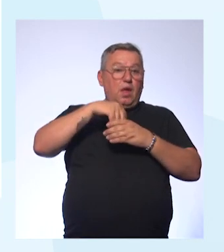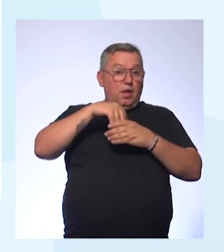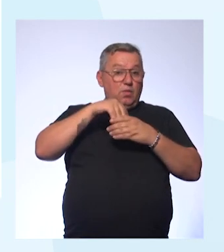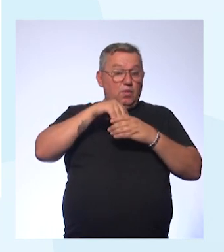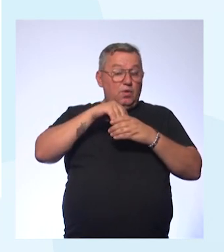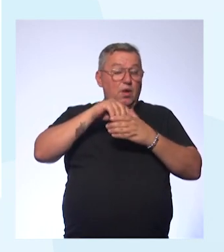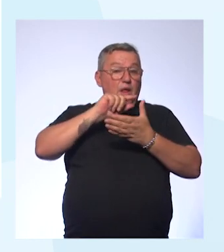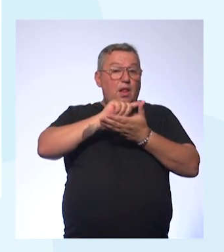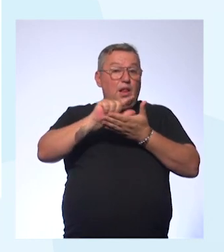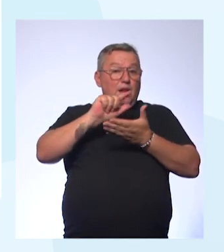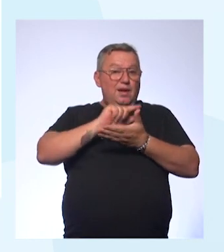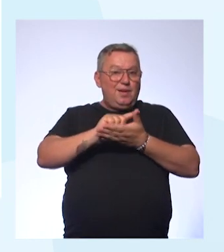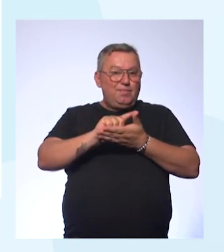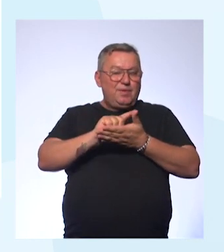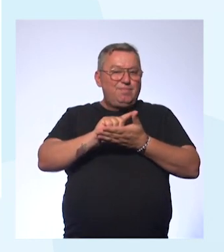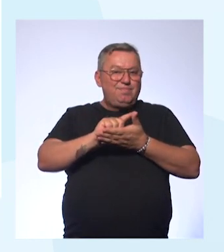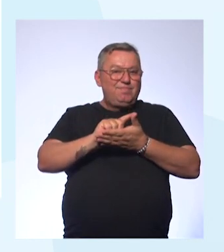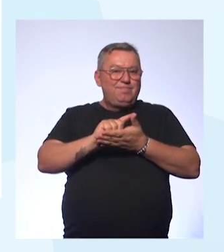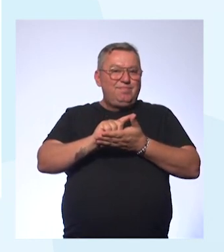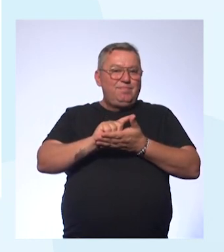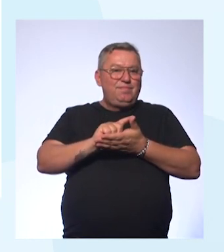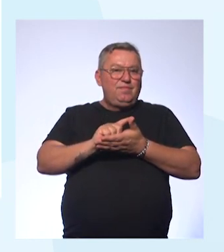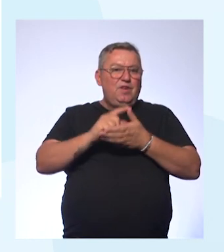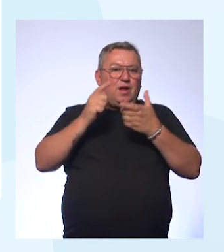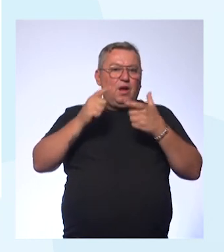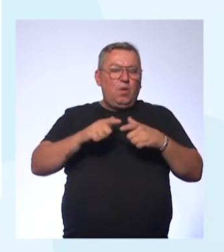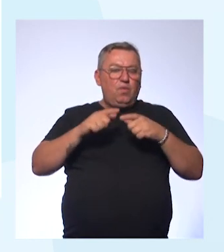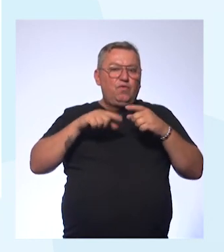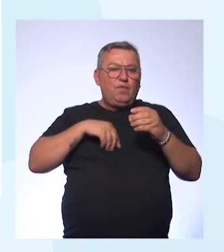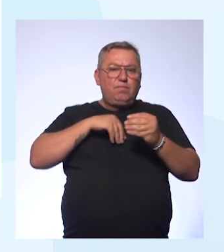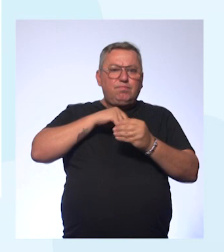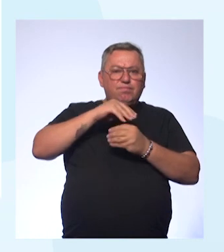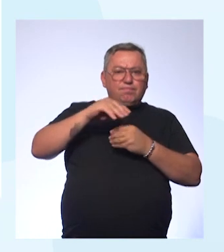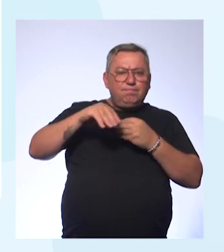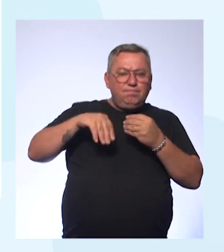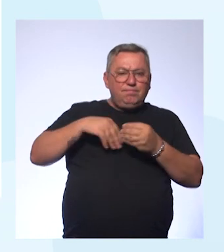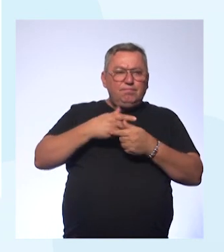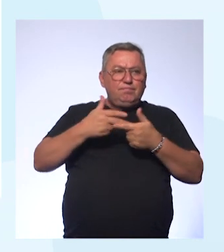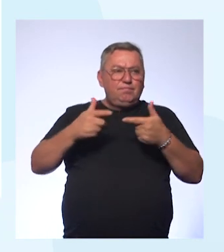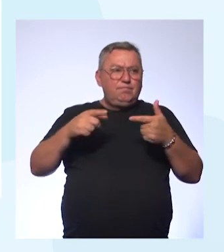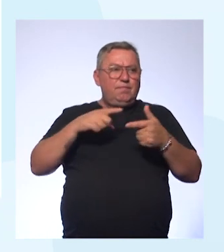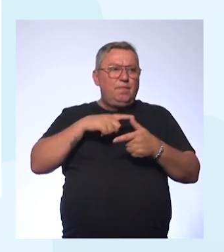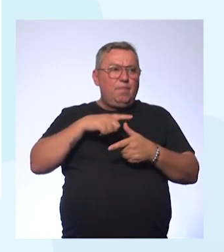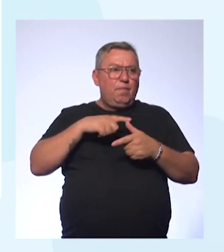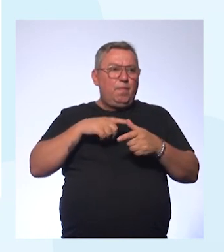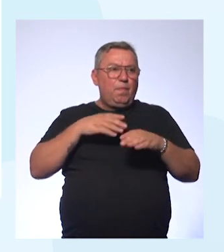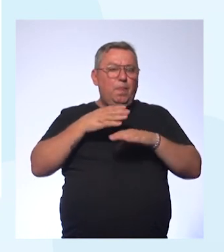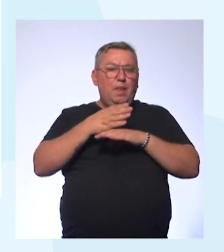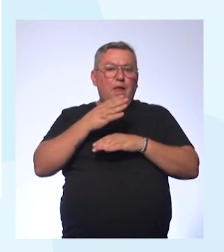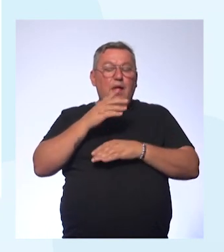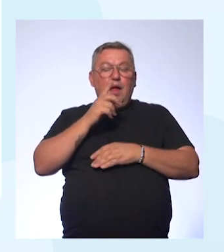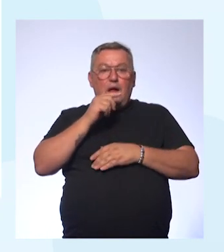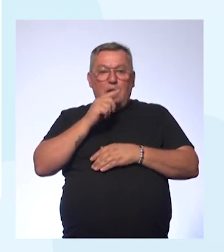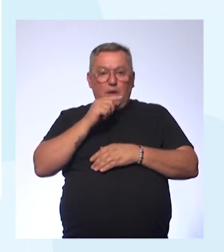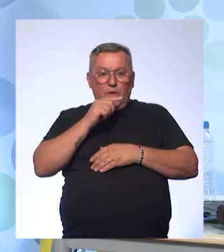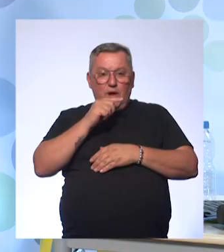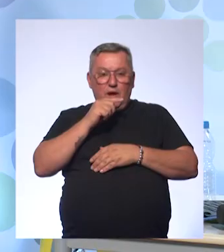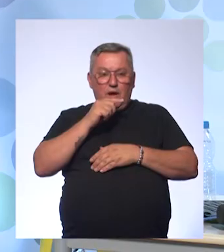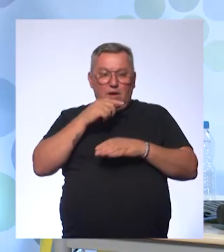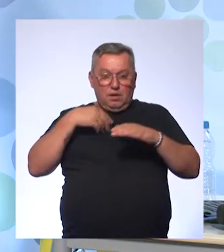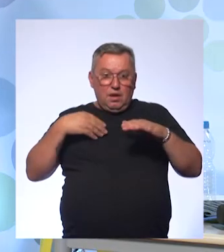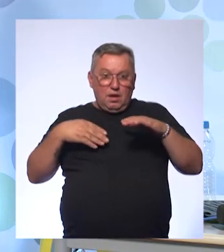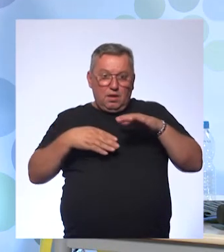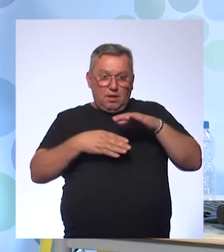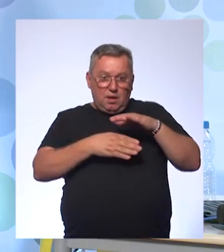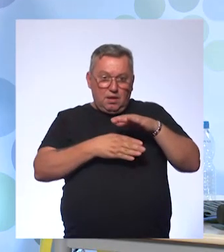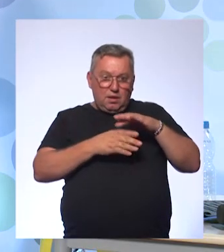parte totalmente vazia, por onde que vai circulando, e aí a gente tem a entrada de água né,